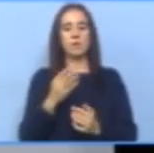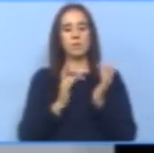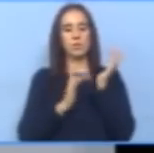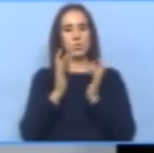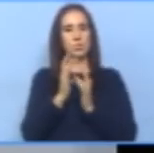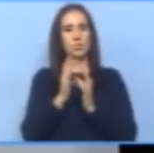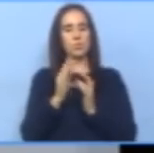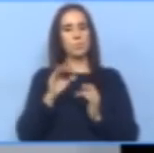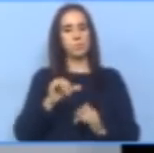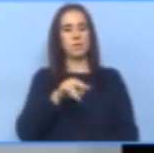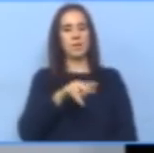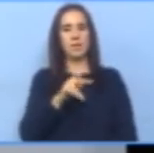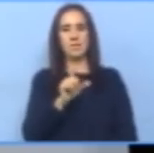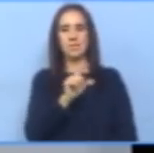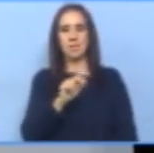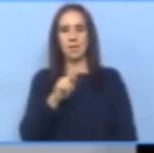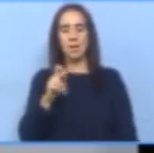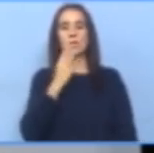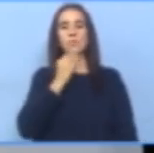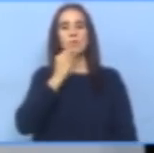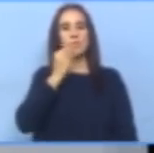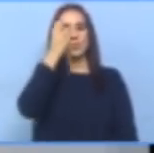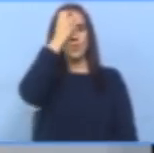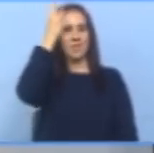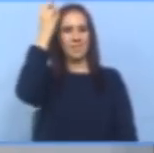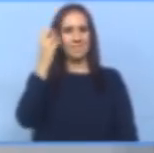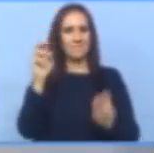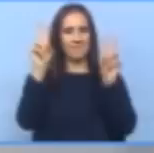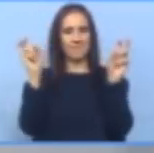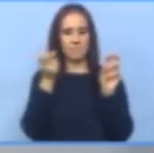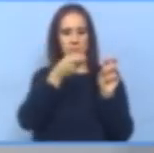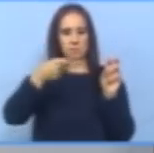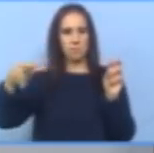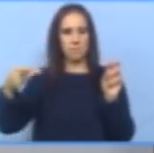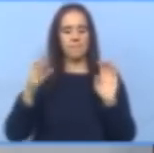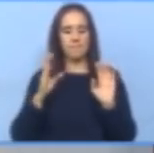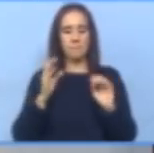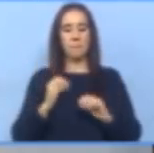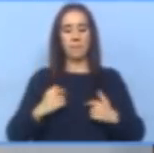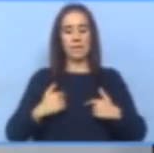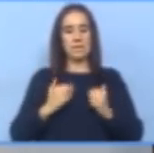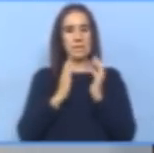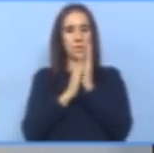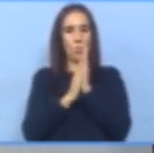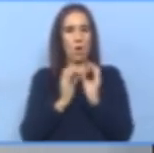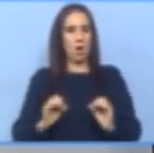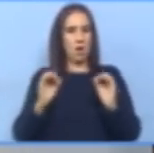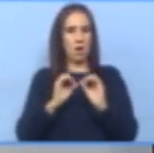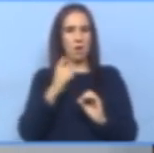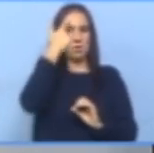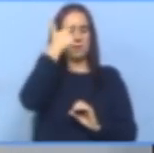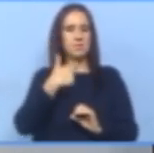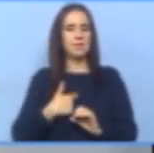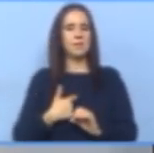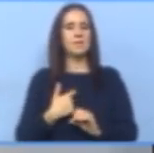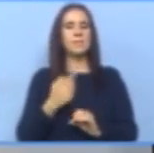judeus. Portanto, é interessante como um pagão intui a própria realeza de